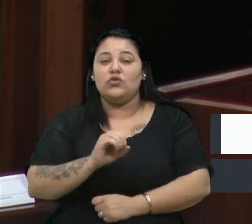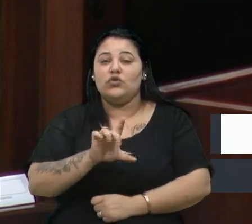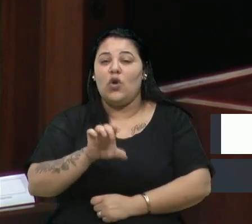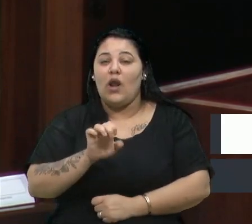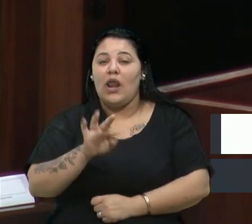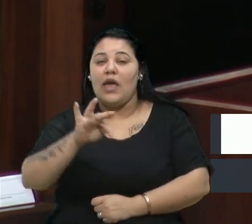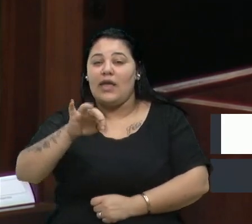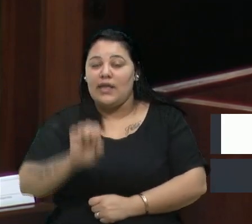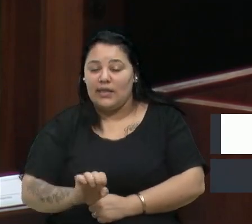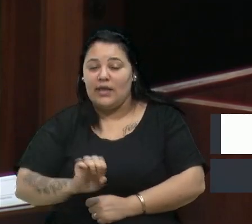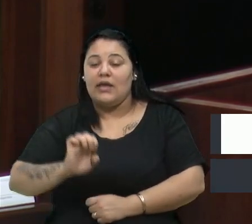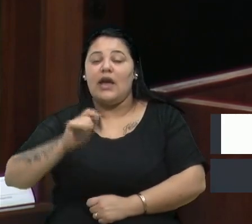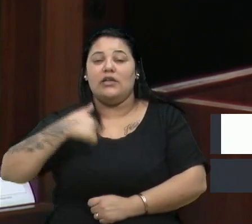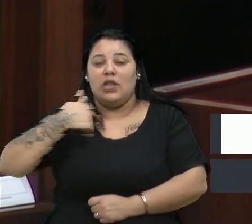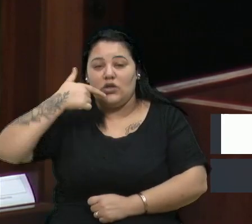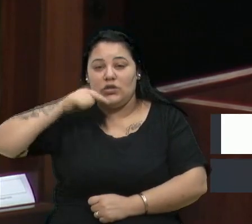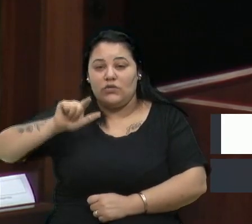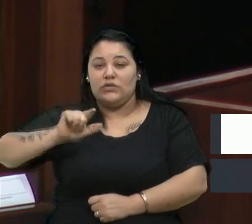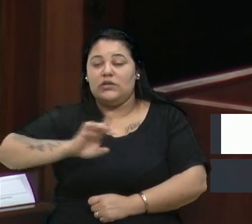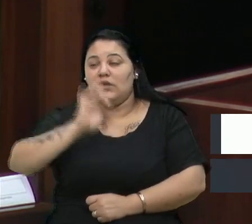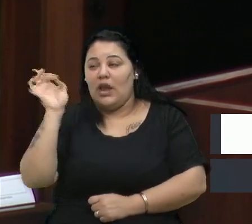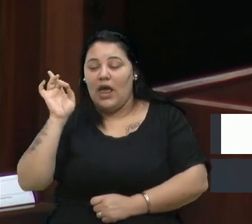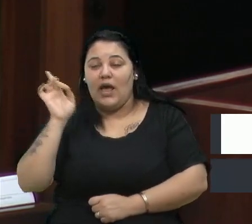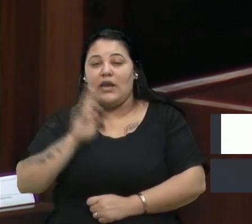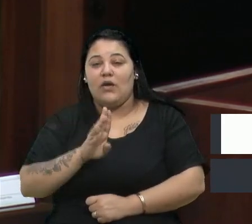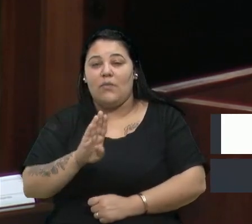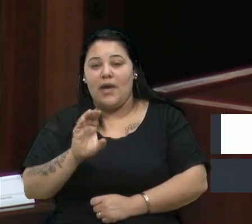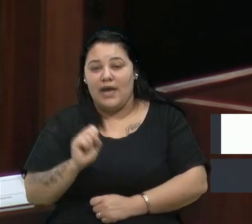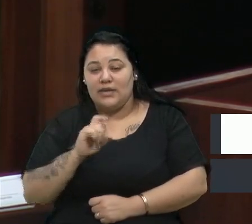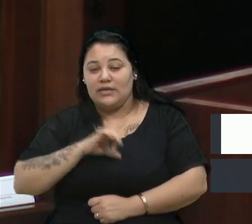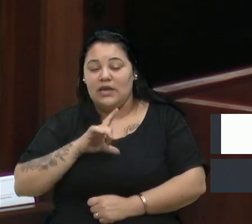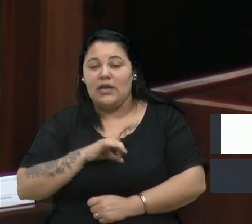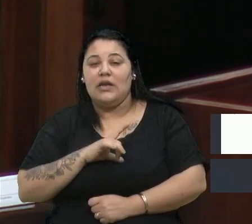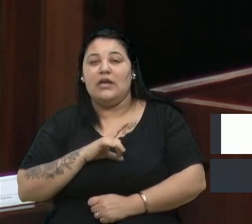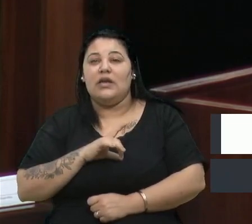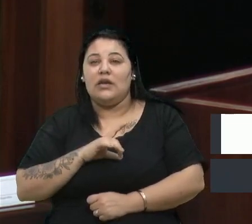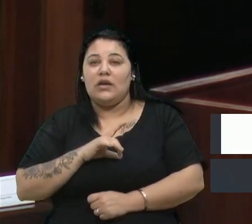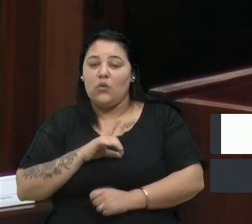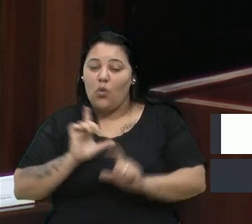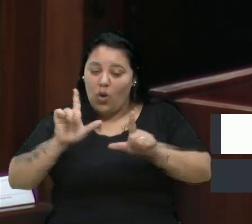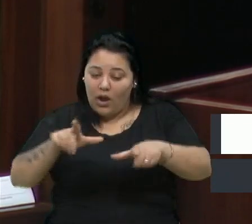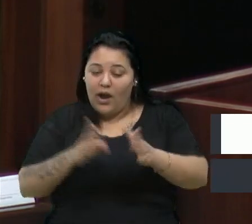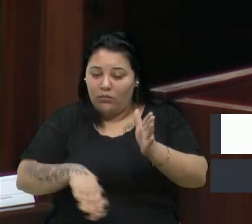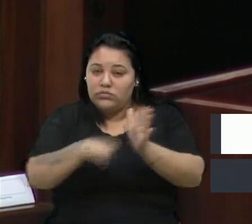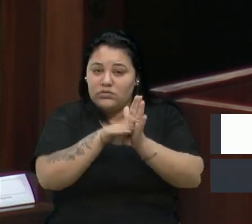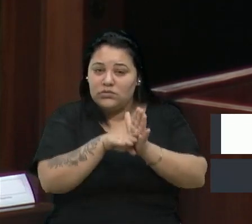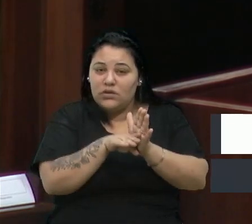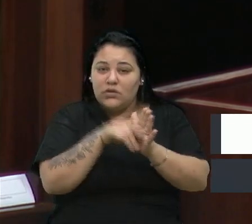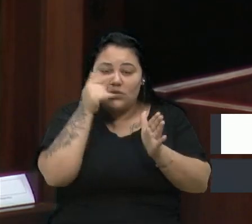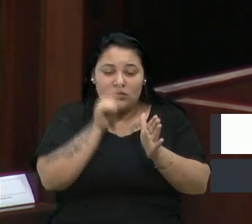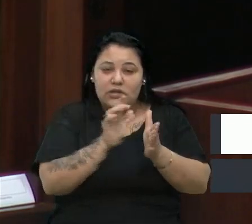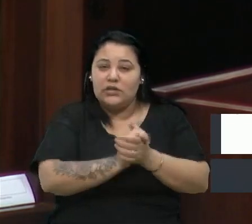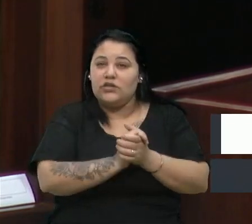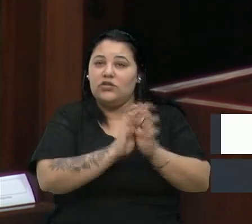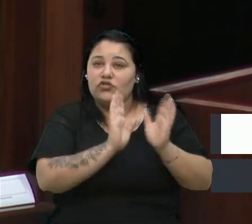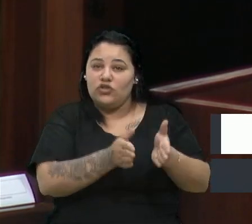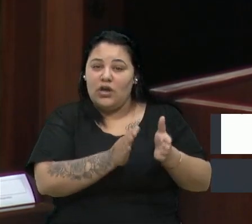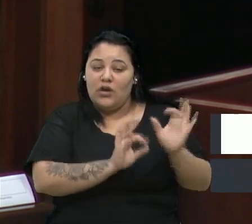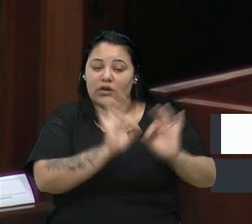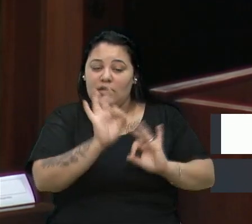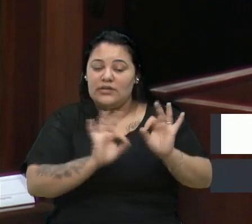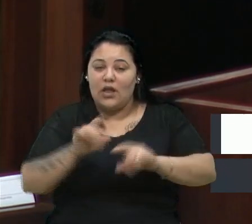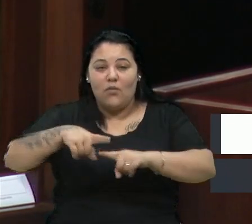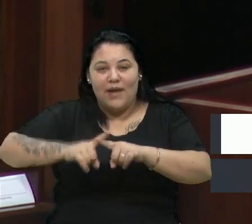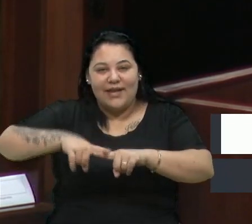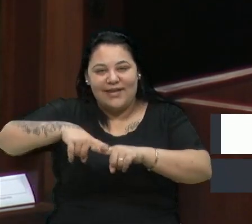servidores tenham lá na Tijuca um local para estacionamento. E lá foi revitalizado, inclusive, o